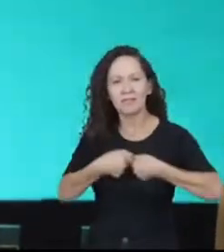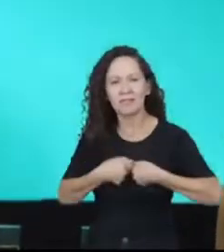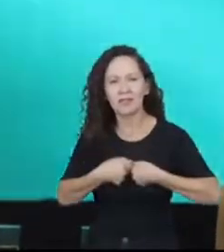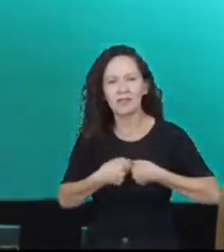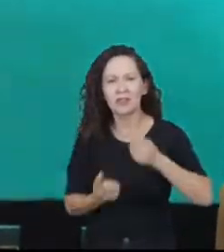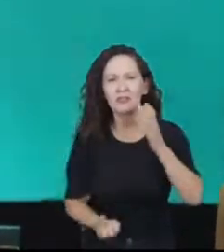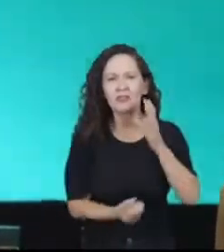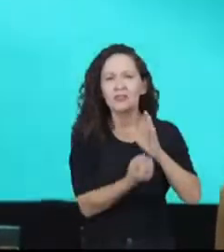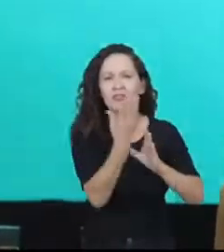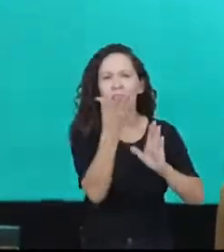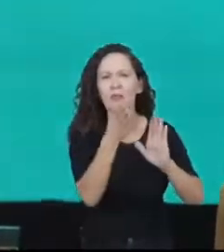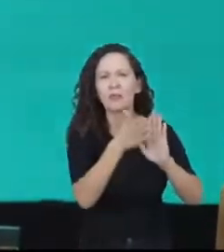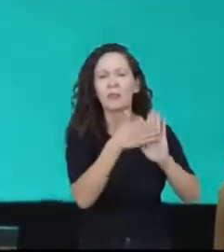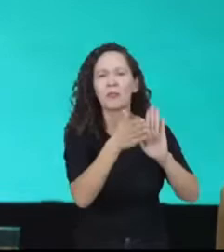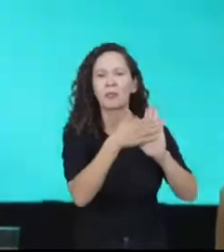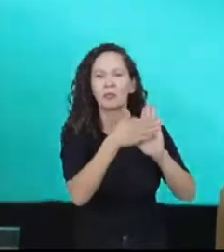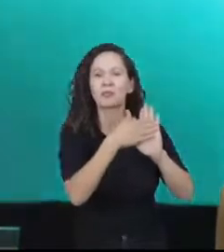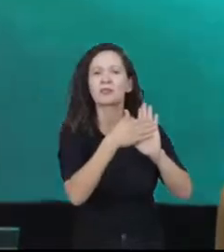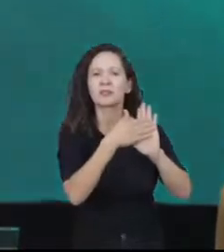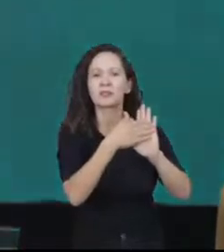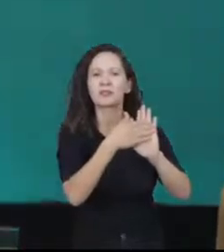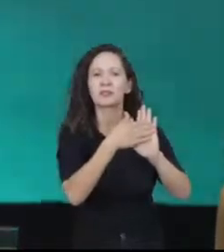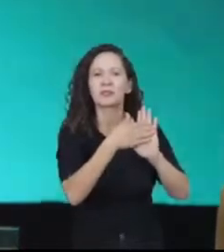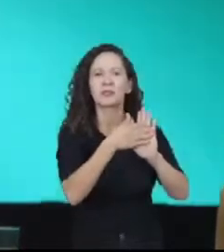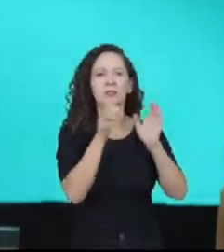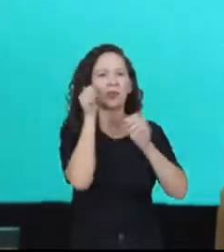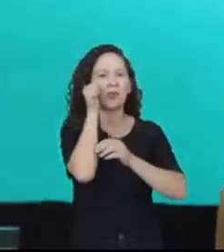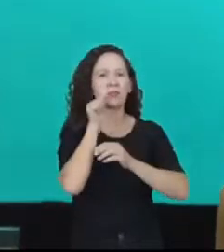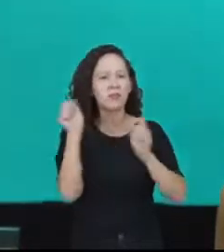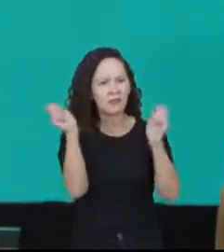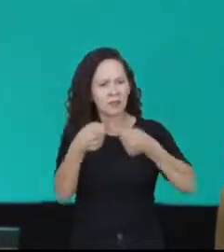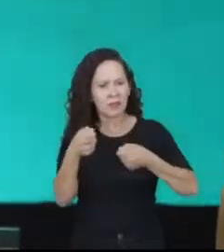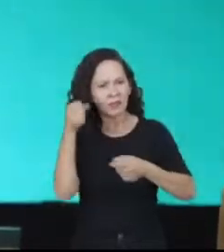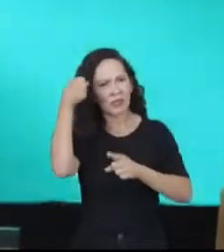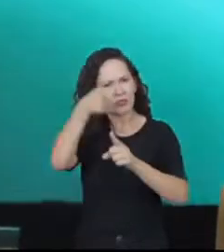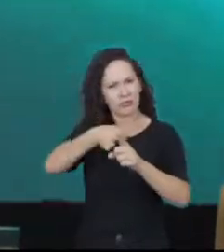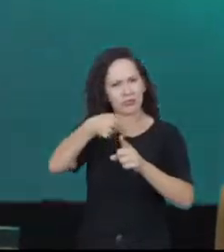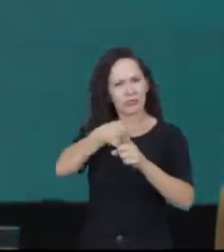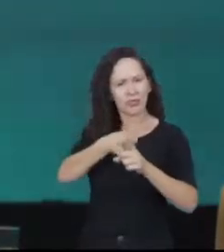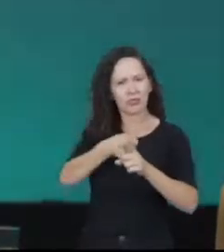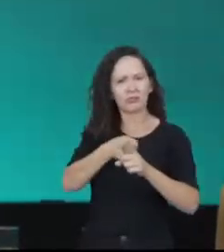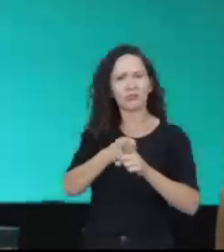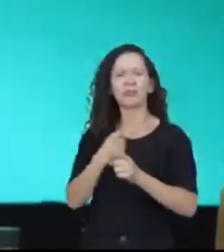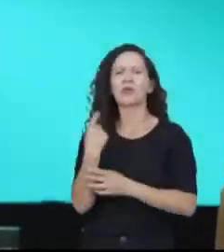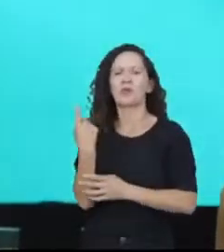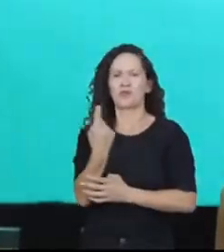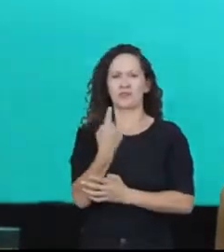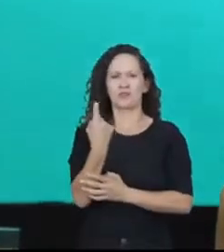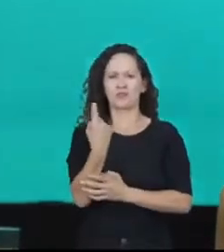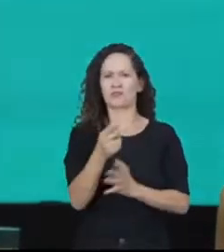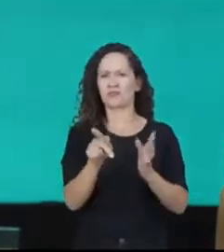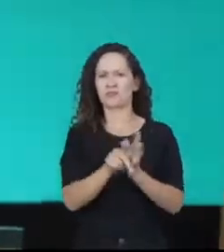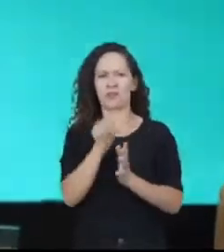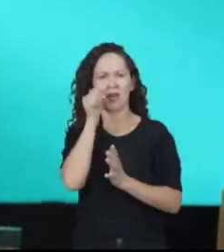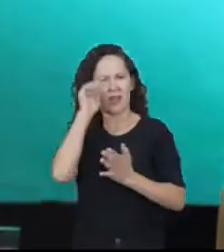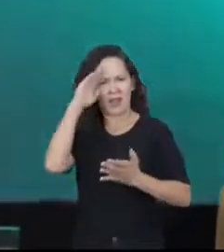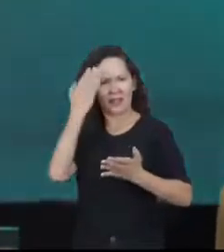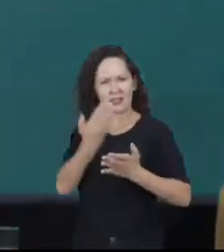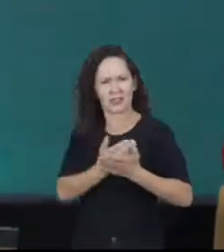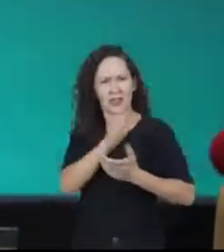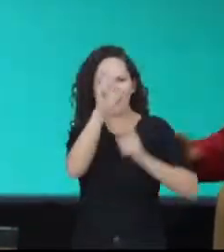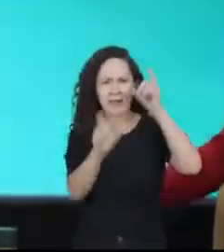propostas e na capacidade de luta. Vocês só têm uma coisa: acreditar em vocês. Se